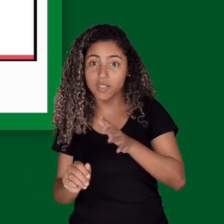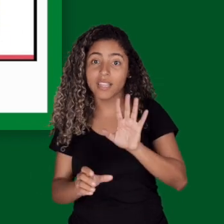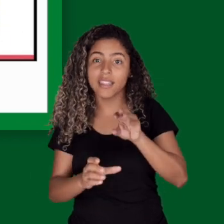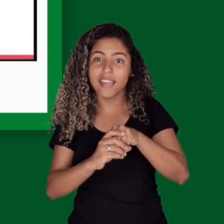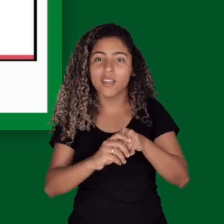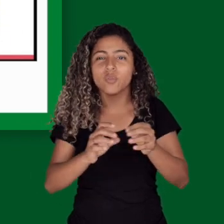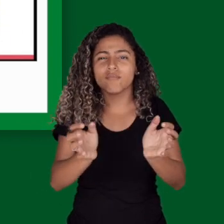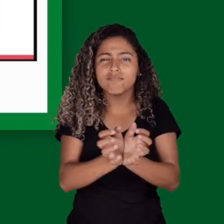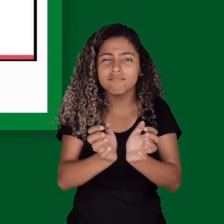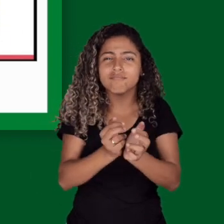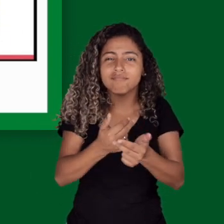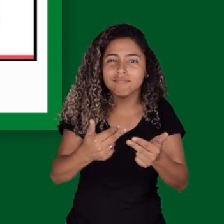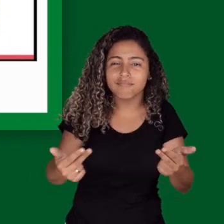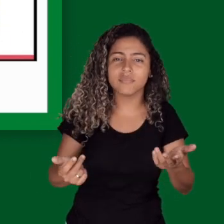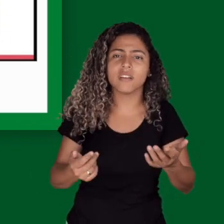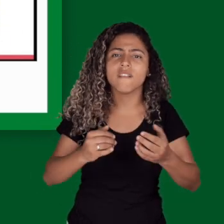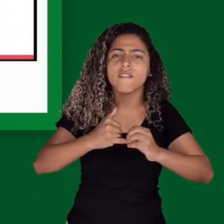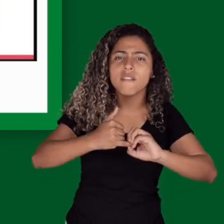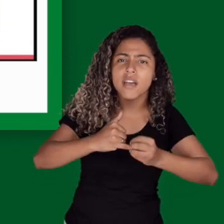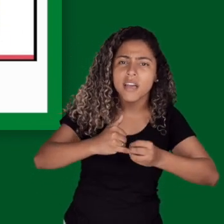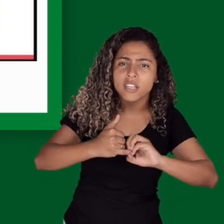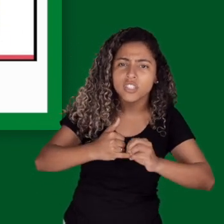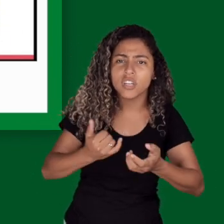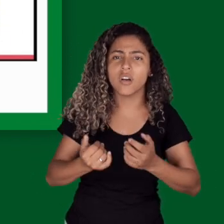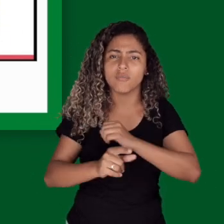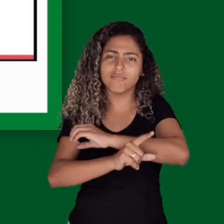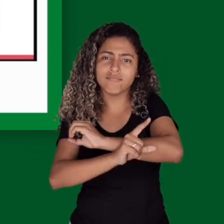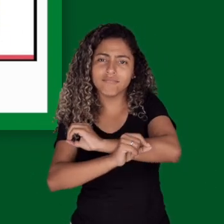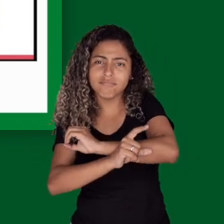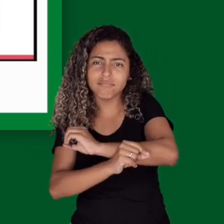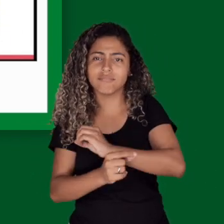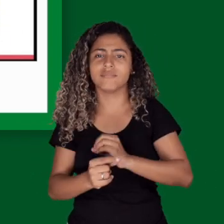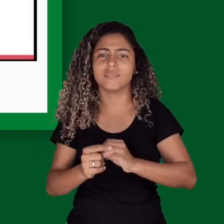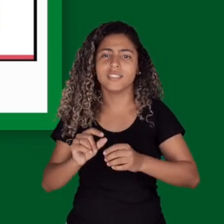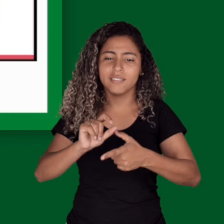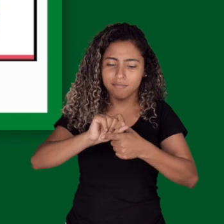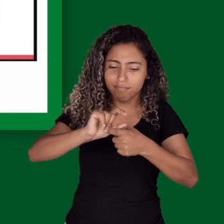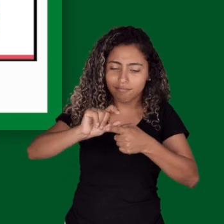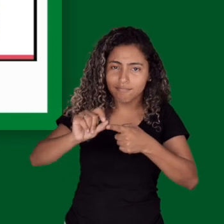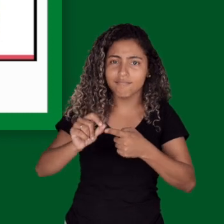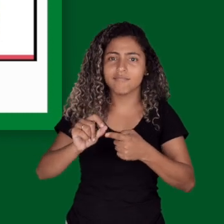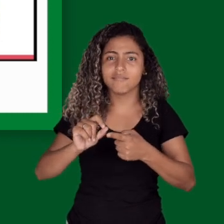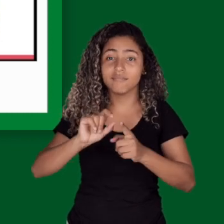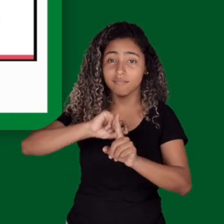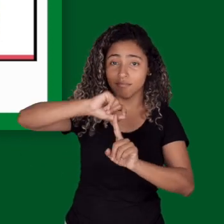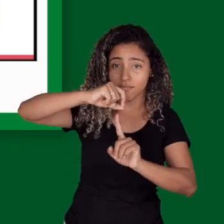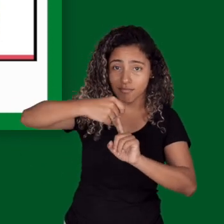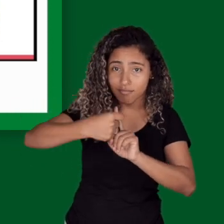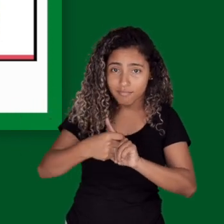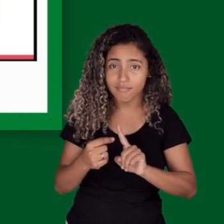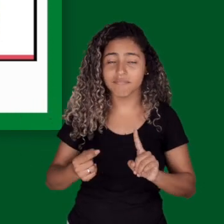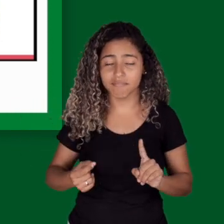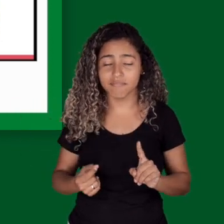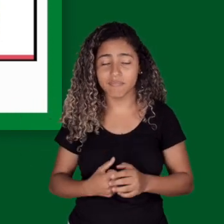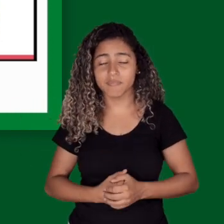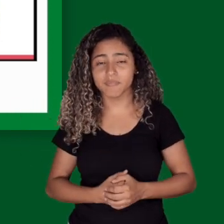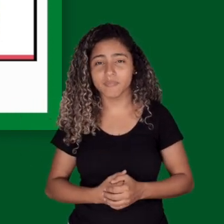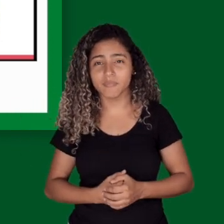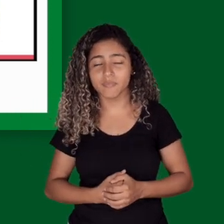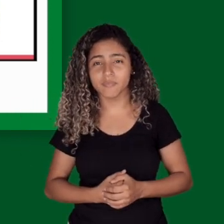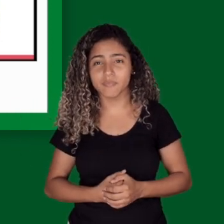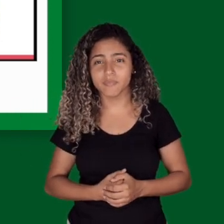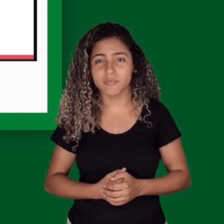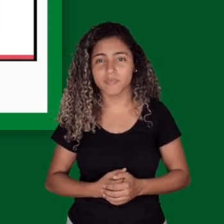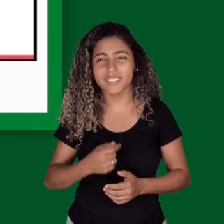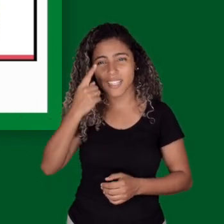de soja. As leguminosas, quando nós comparamos com os alimentos que eu citei anteriormente, eles contêm uma quantidade menor de